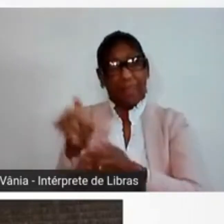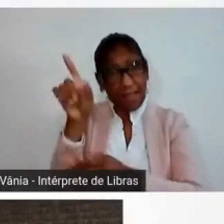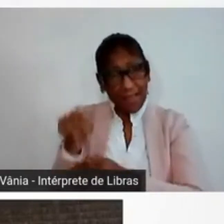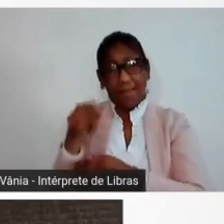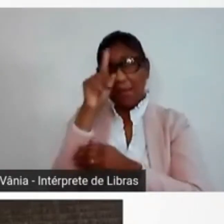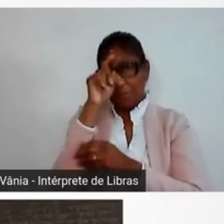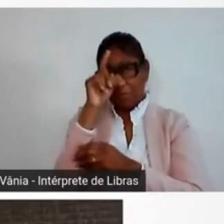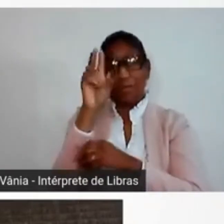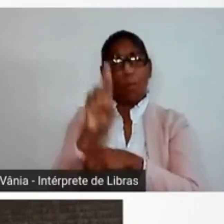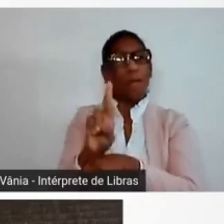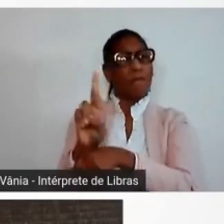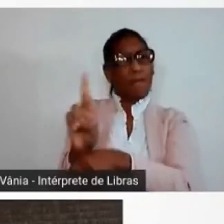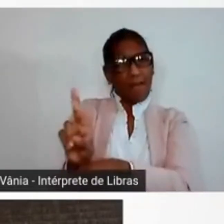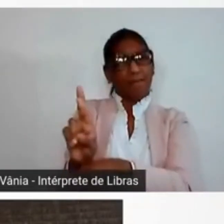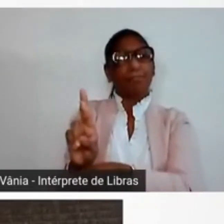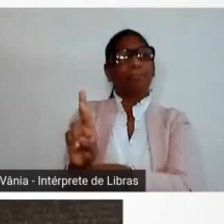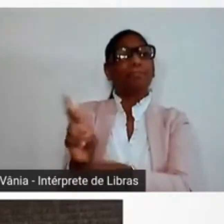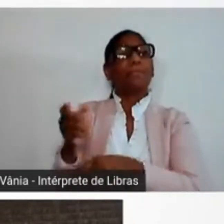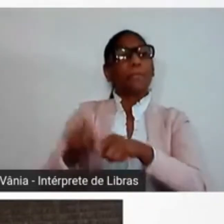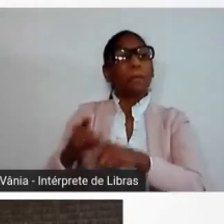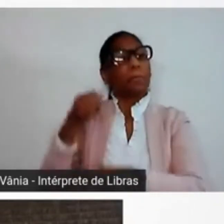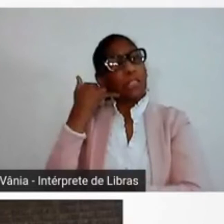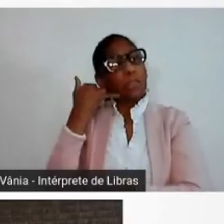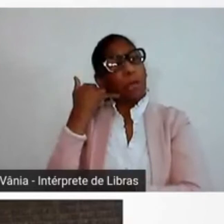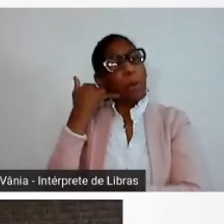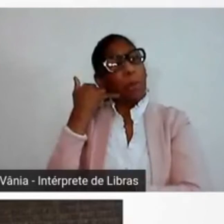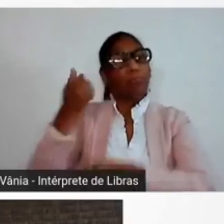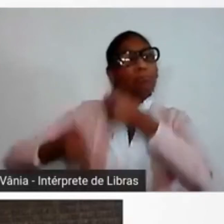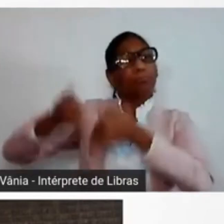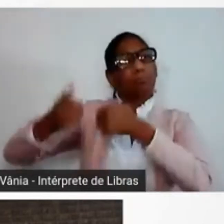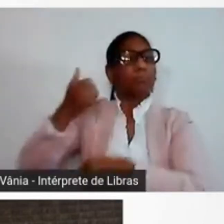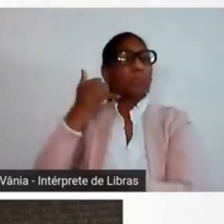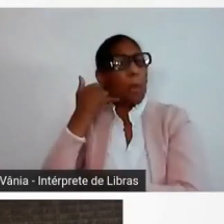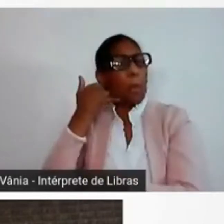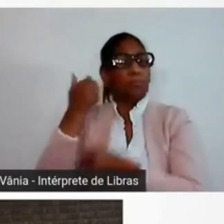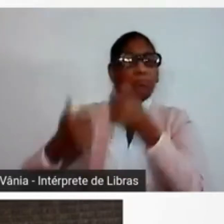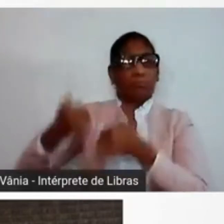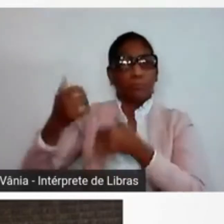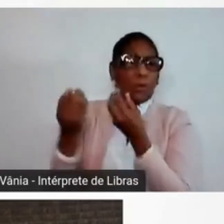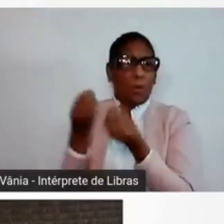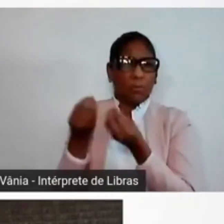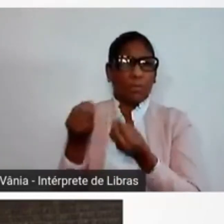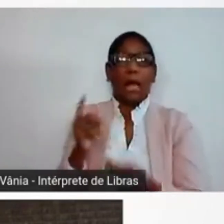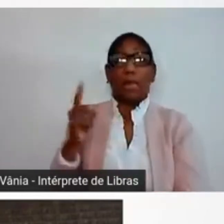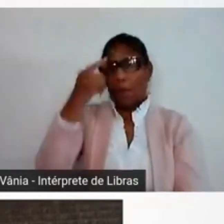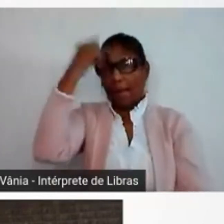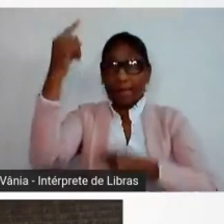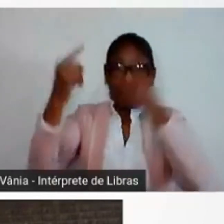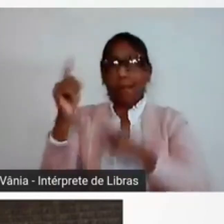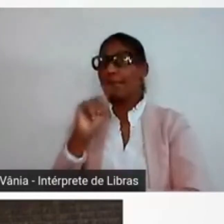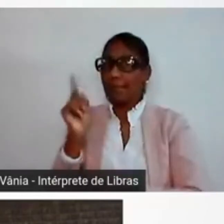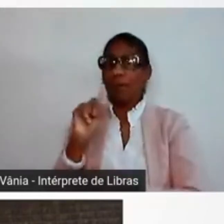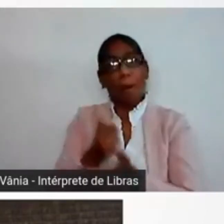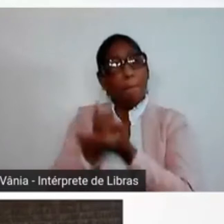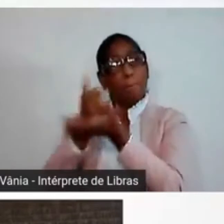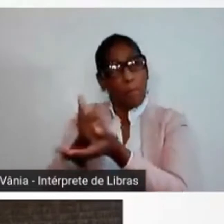referência, dando as orientações, acompanhando. Não é uma consultoria de dar pitaco, vamos dizer assim, né? É apoio